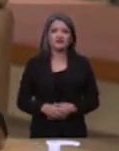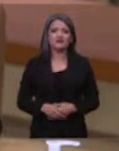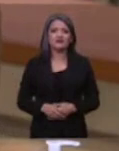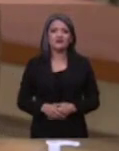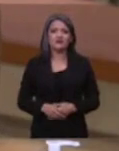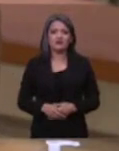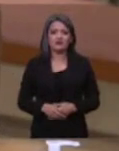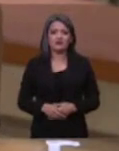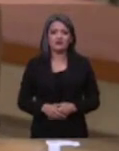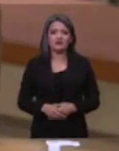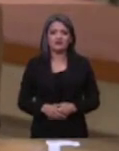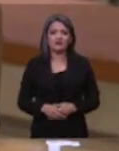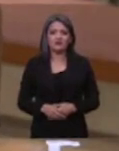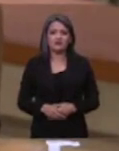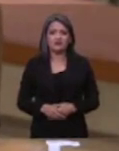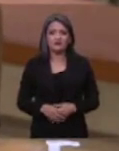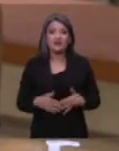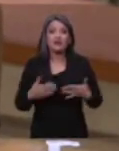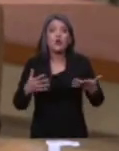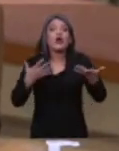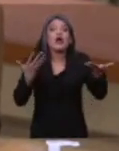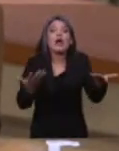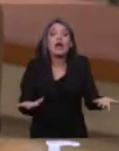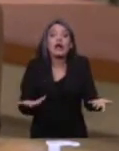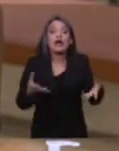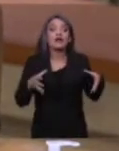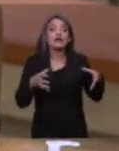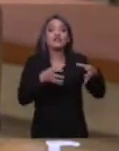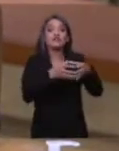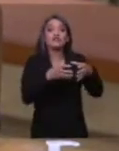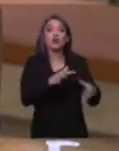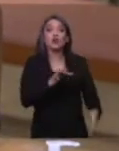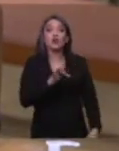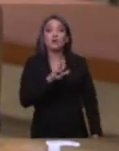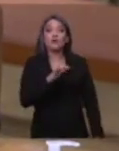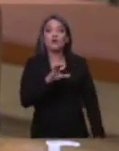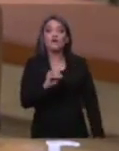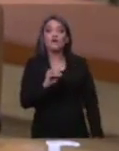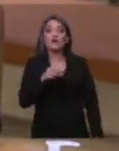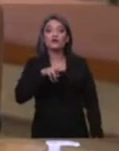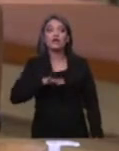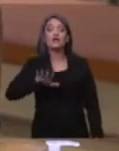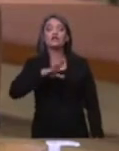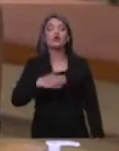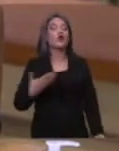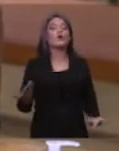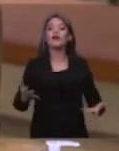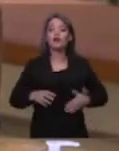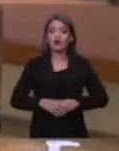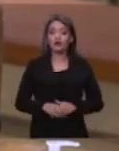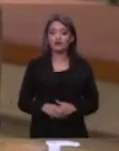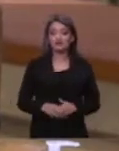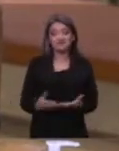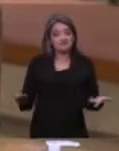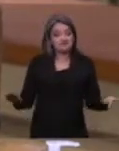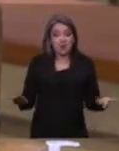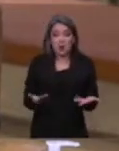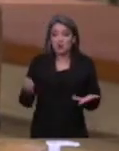Onde estava todo o efetivo da Força Nacional? Eu não tenho. Hoje o Brasil não